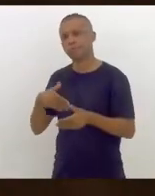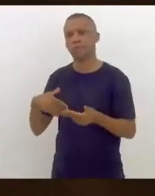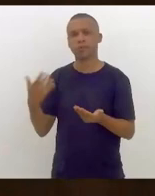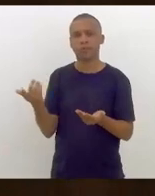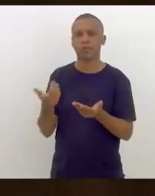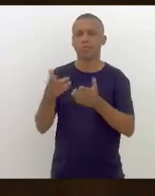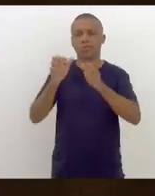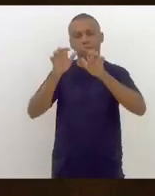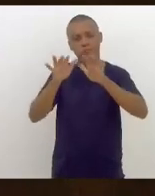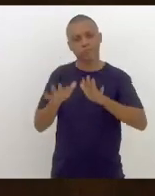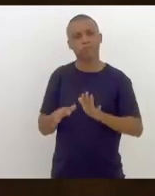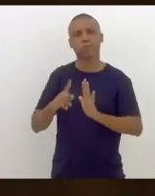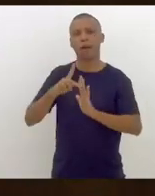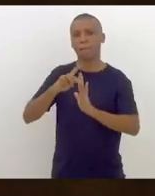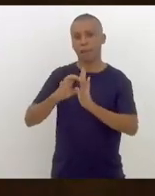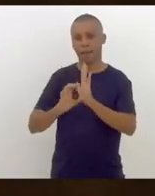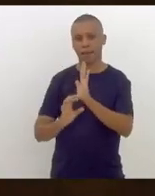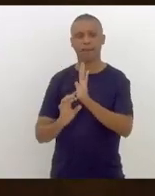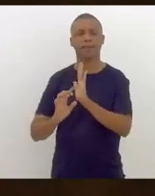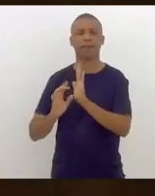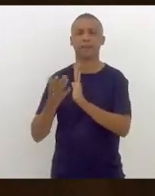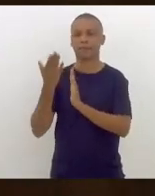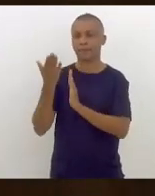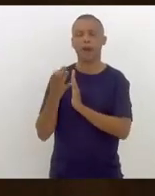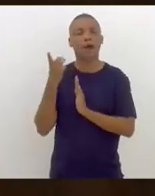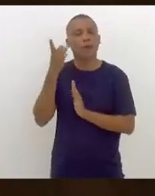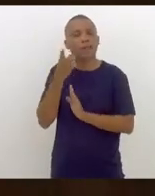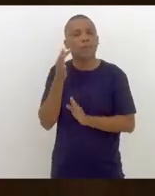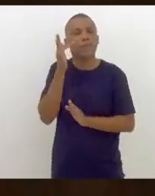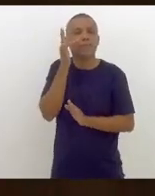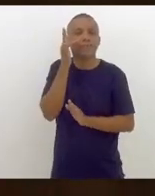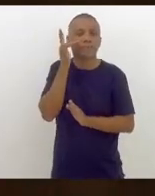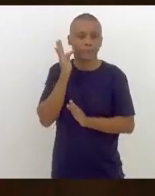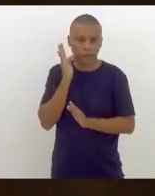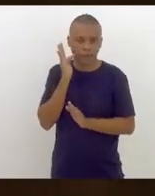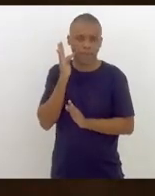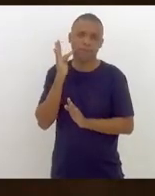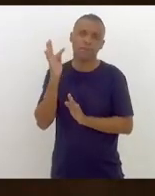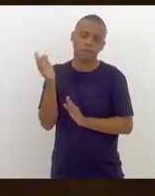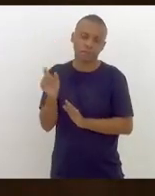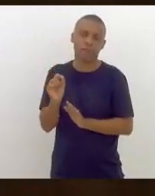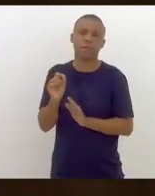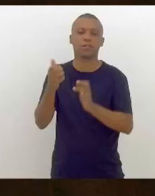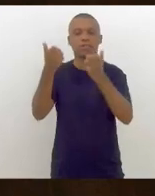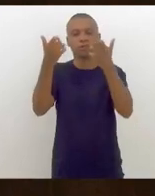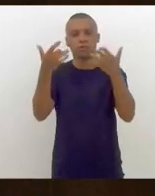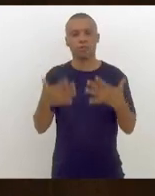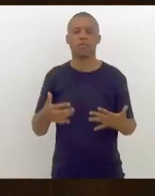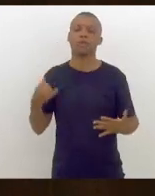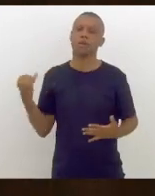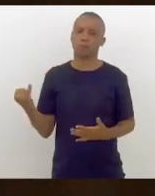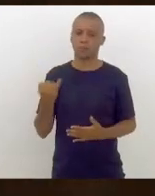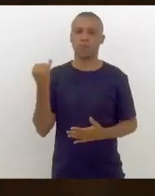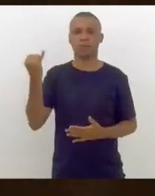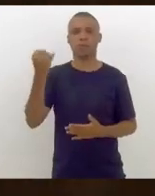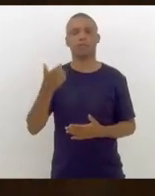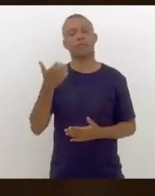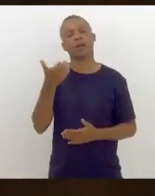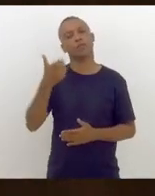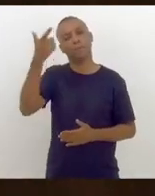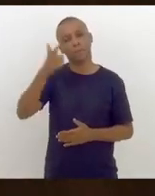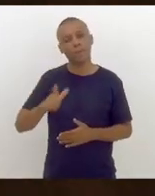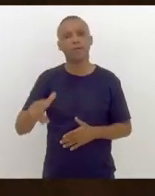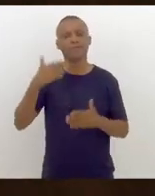de vossa excelência e dos Deputado Flávio Serafim e que Sem dúvida nenhuma é será muito importante eu quero mais uma vez